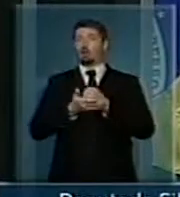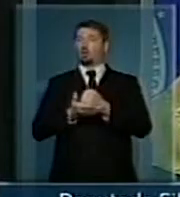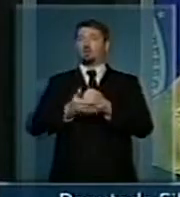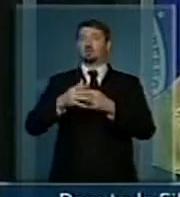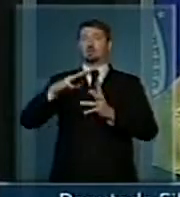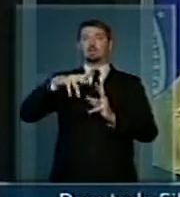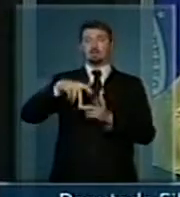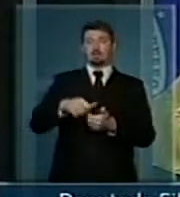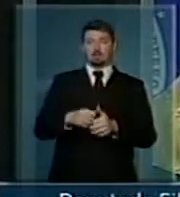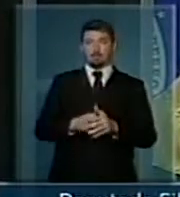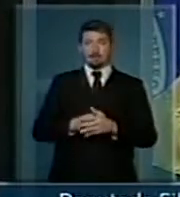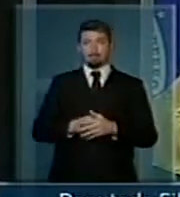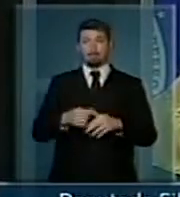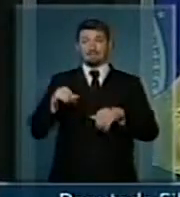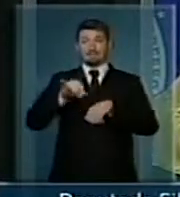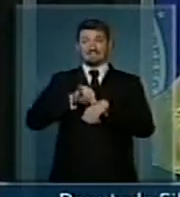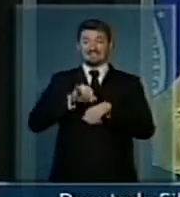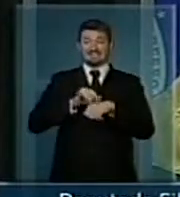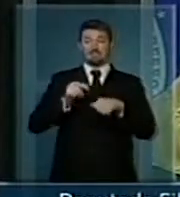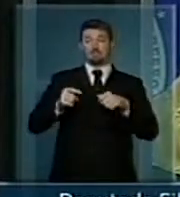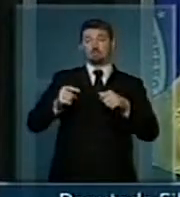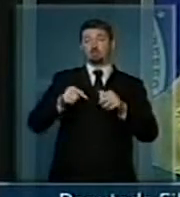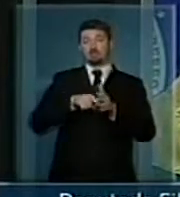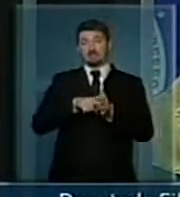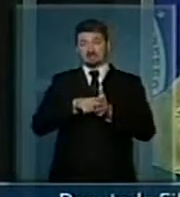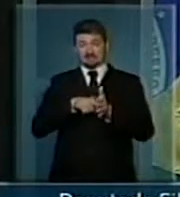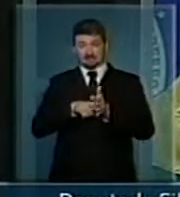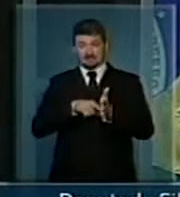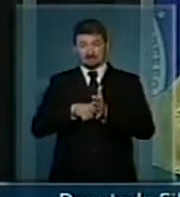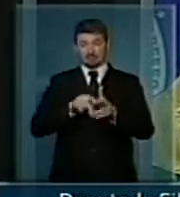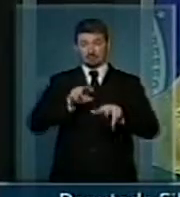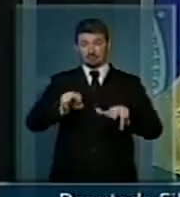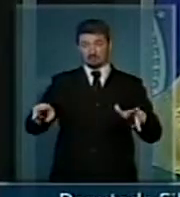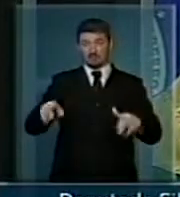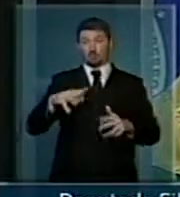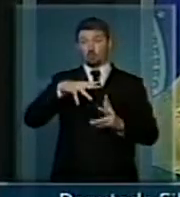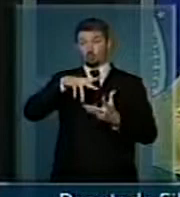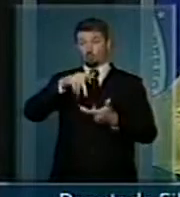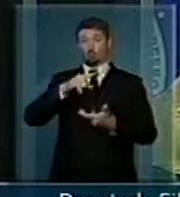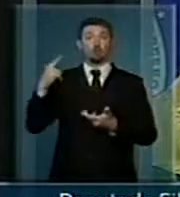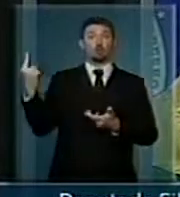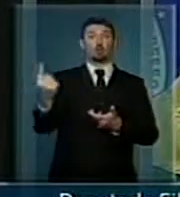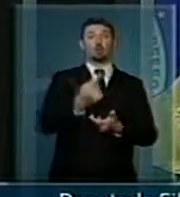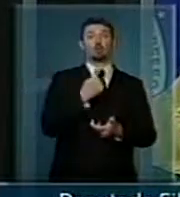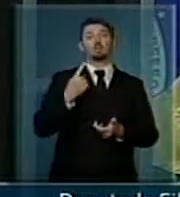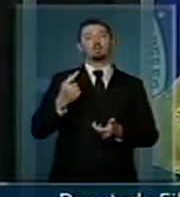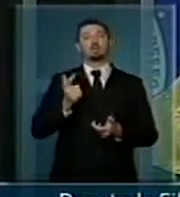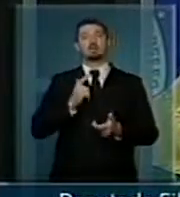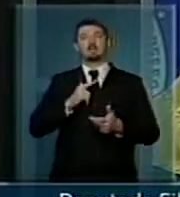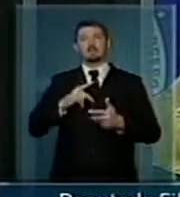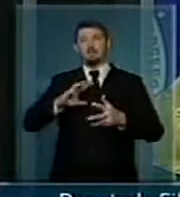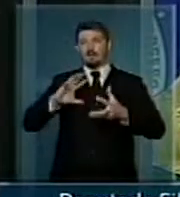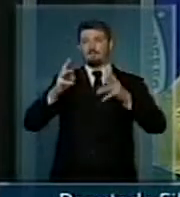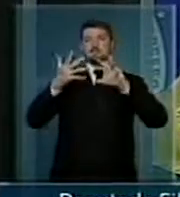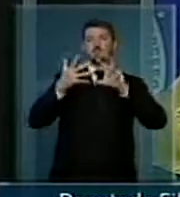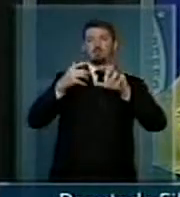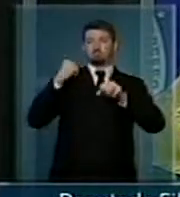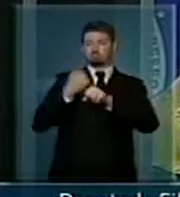internacional. Os centros acadêmicos e de pesquisas diferenciados em todo o mundo passaram por um intenso processo